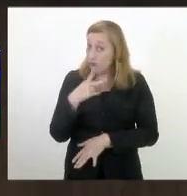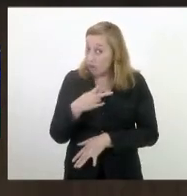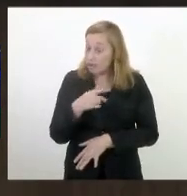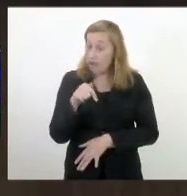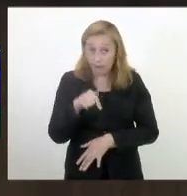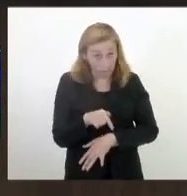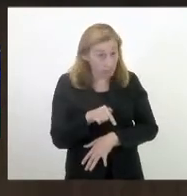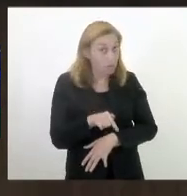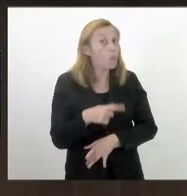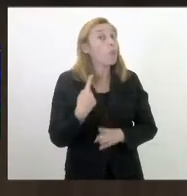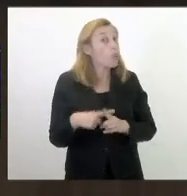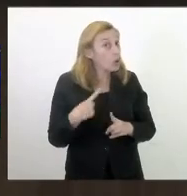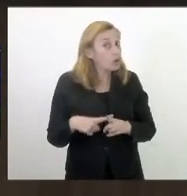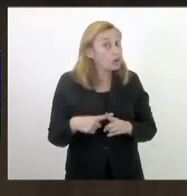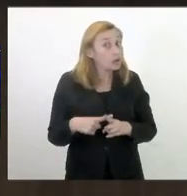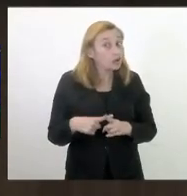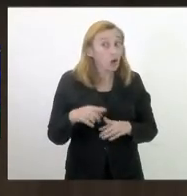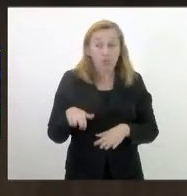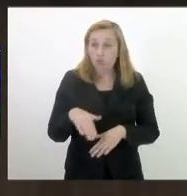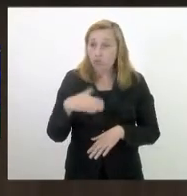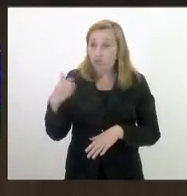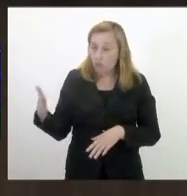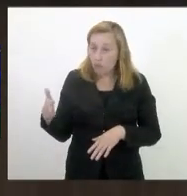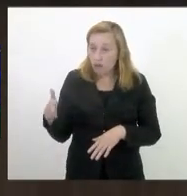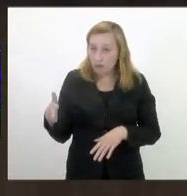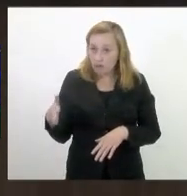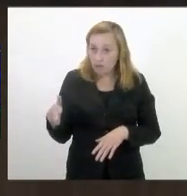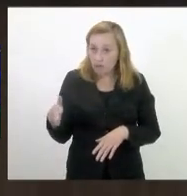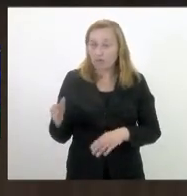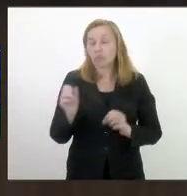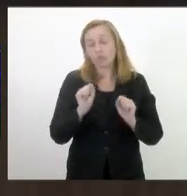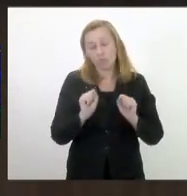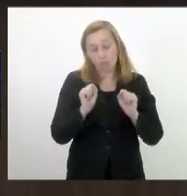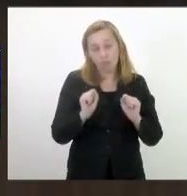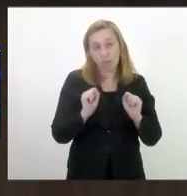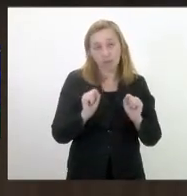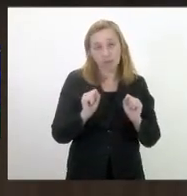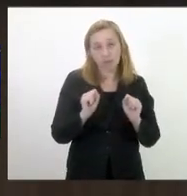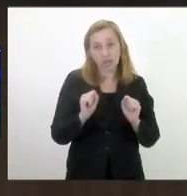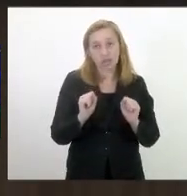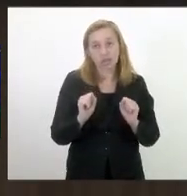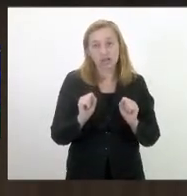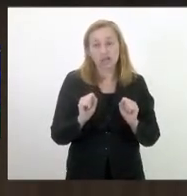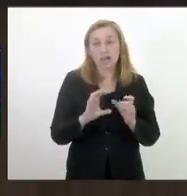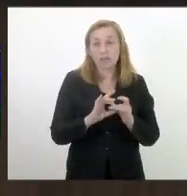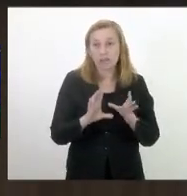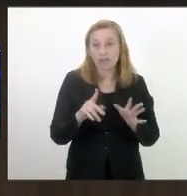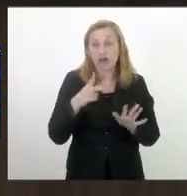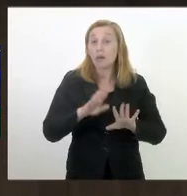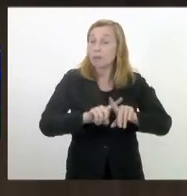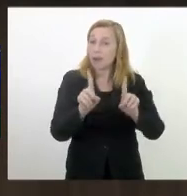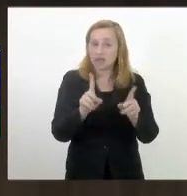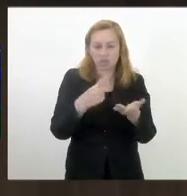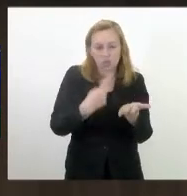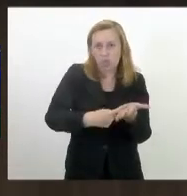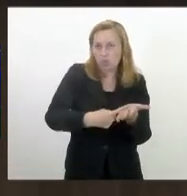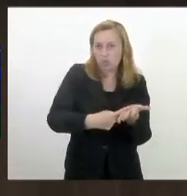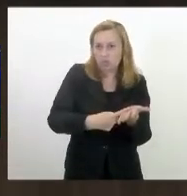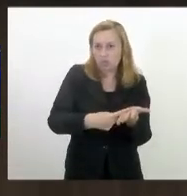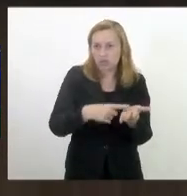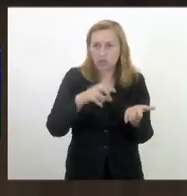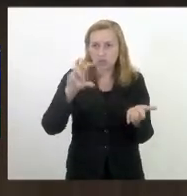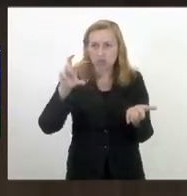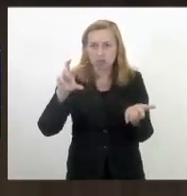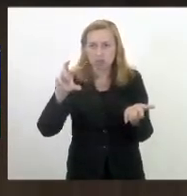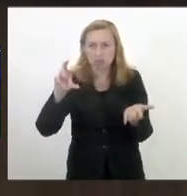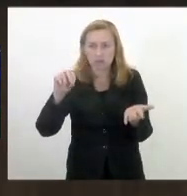aqui, porque fora dos microfones a gente pode até ter um pouco de... Não há compromisso nos 80 sem um estudo